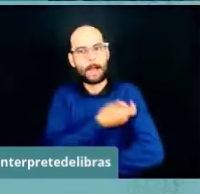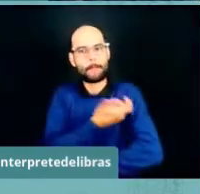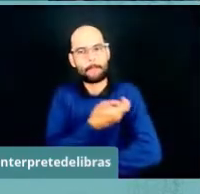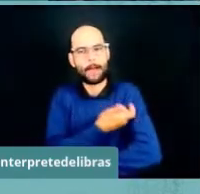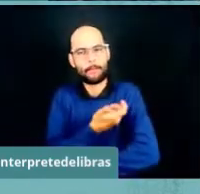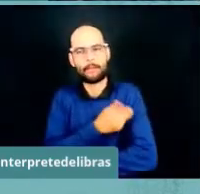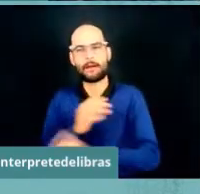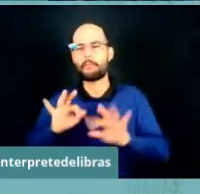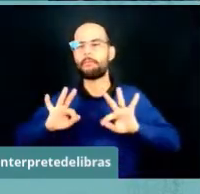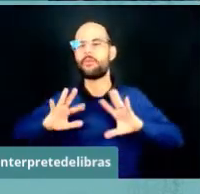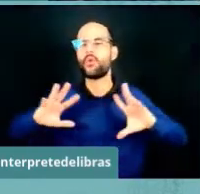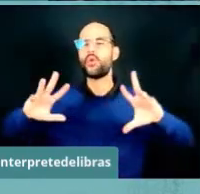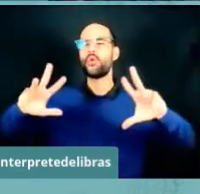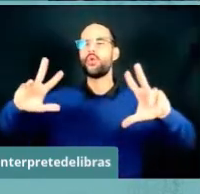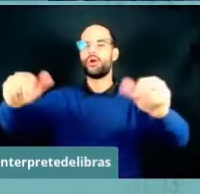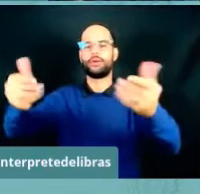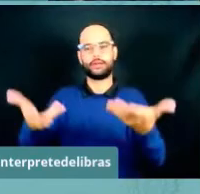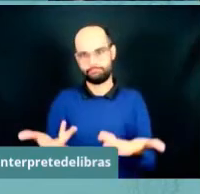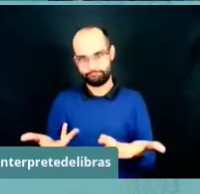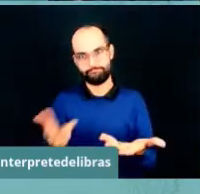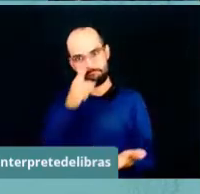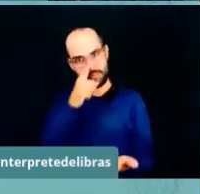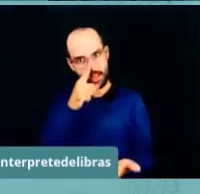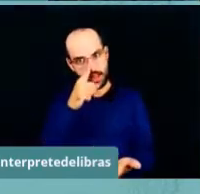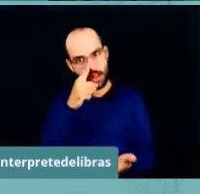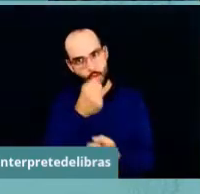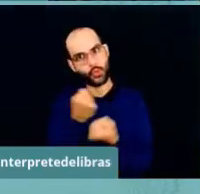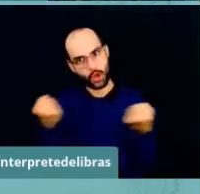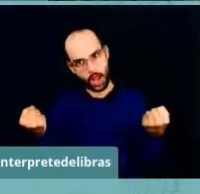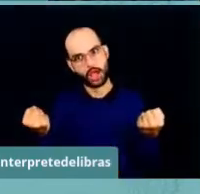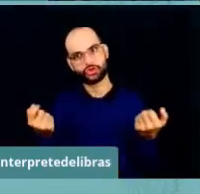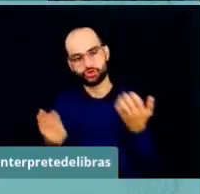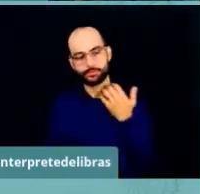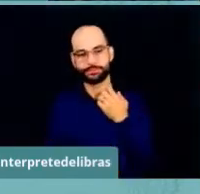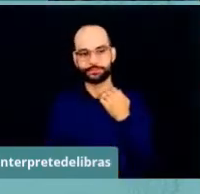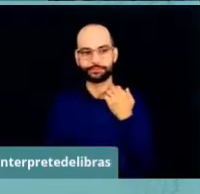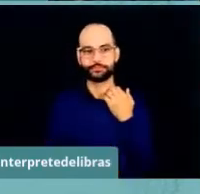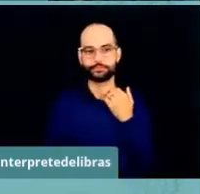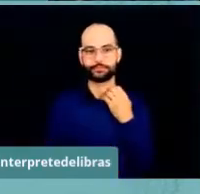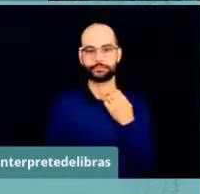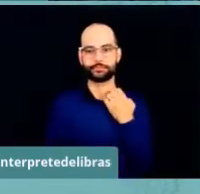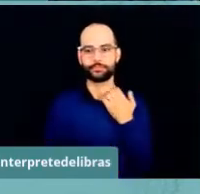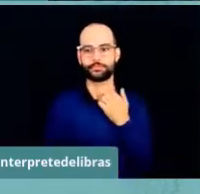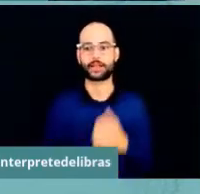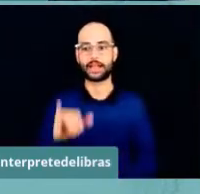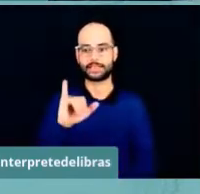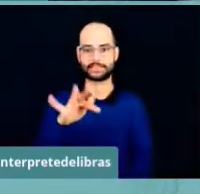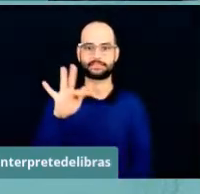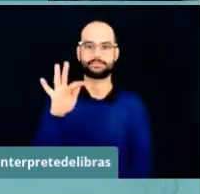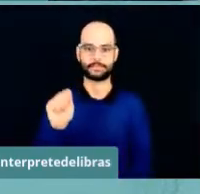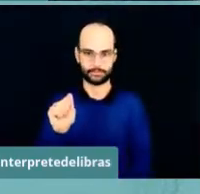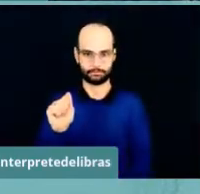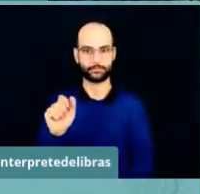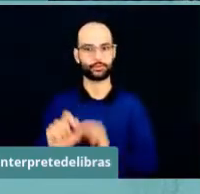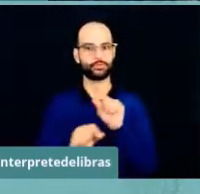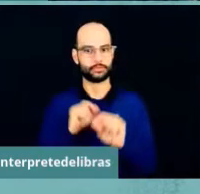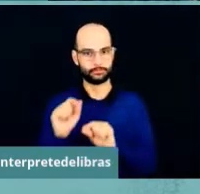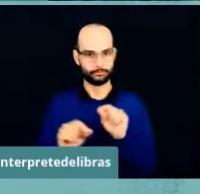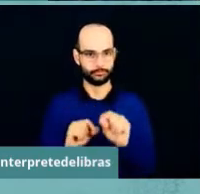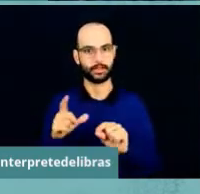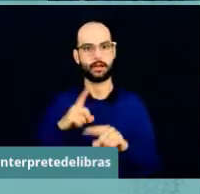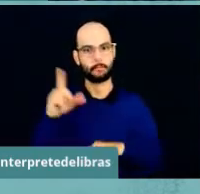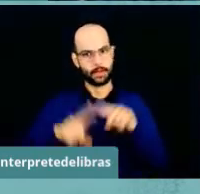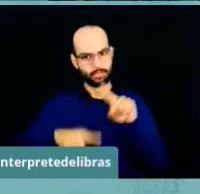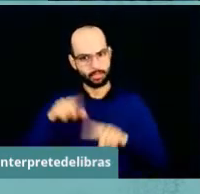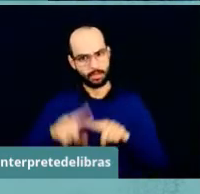uso, porque senão a gente corre um risco muito grande. Sobre a produção do IFA, então, o IFA é a matéria